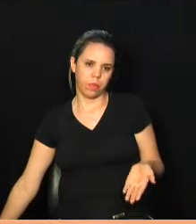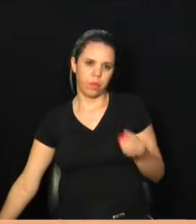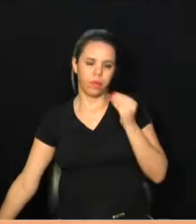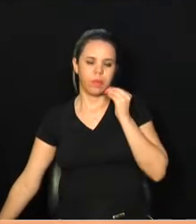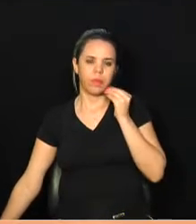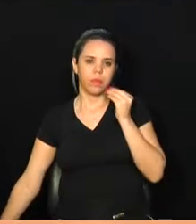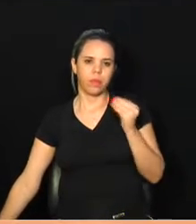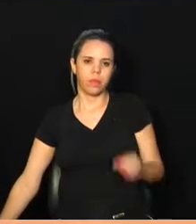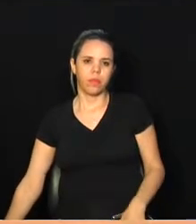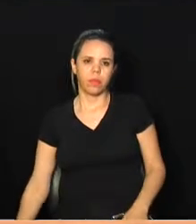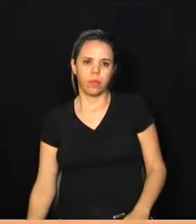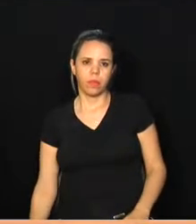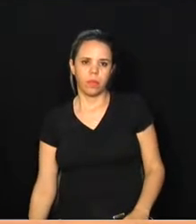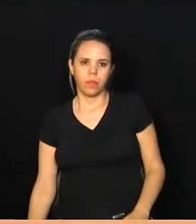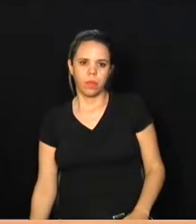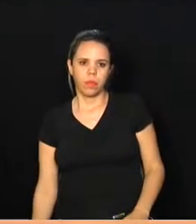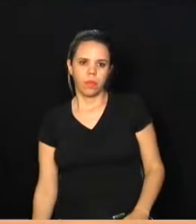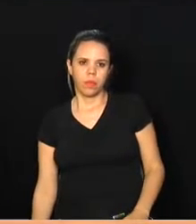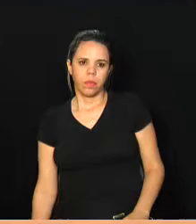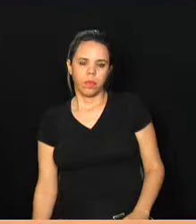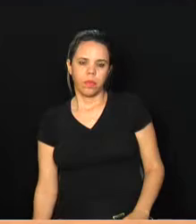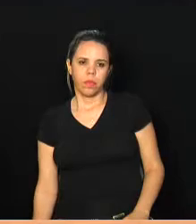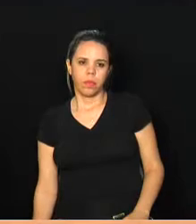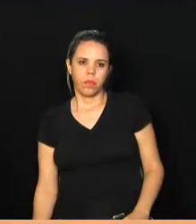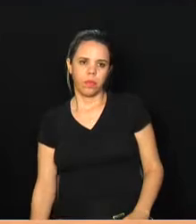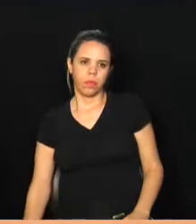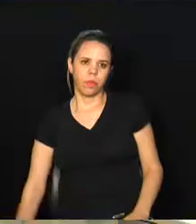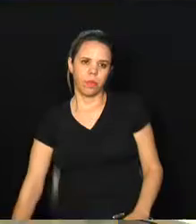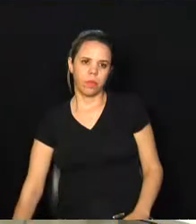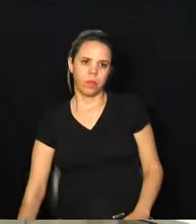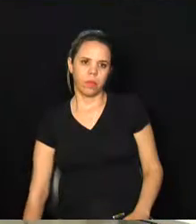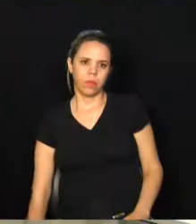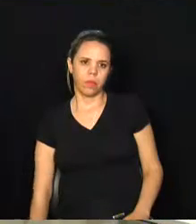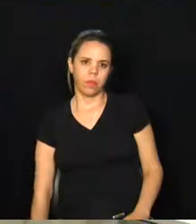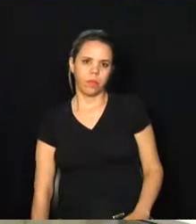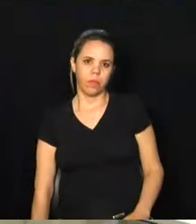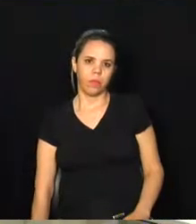grande. Enfim, é isso.